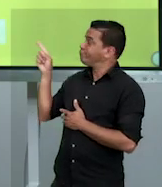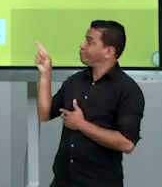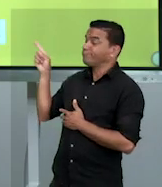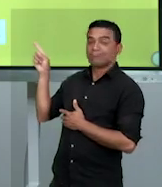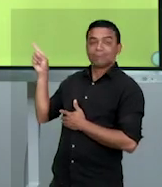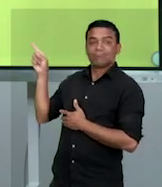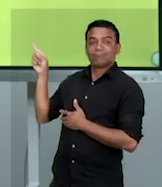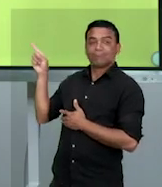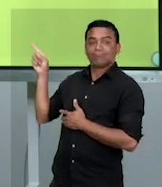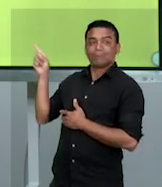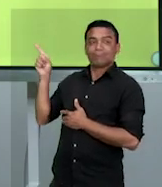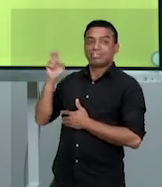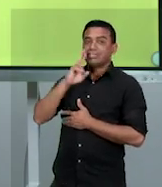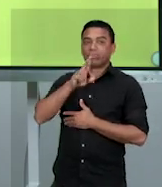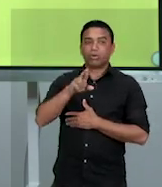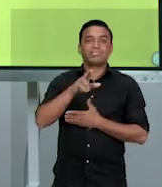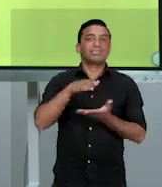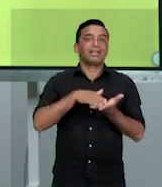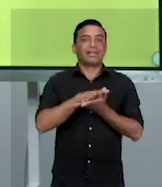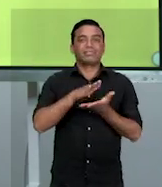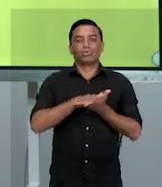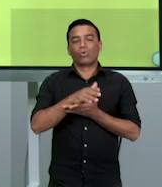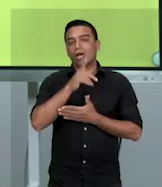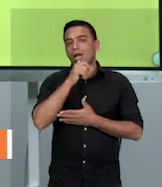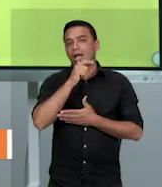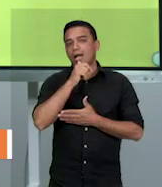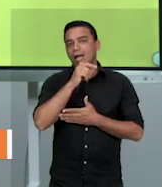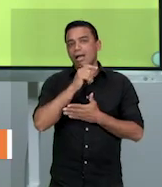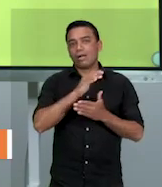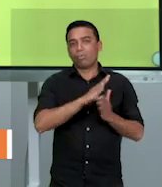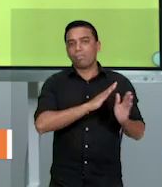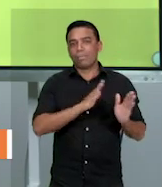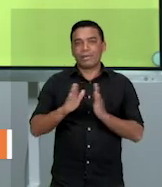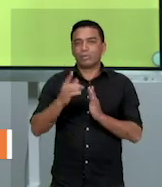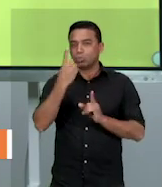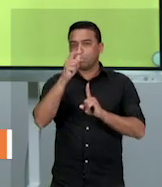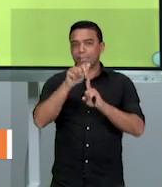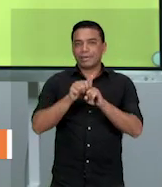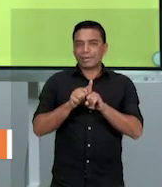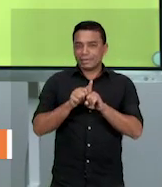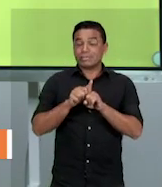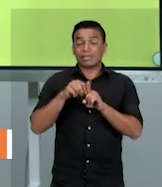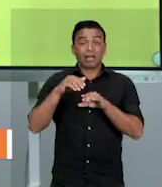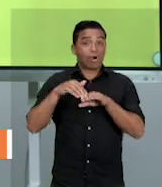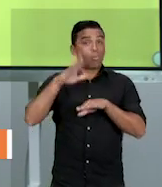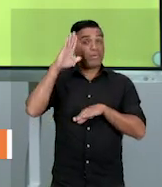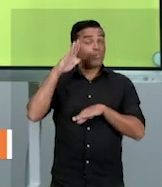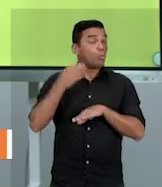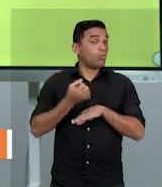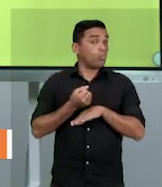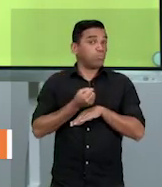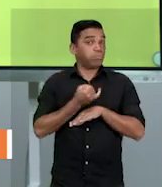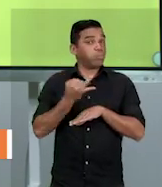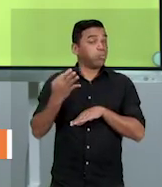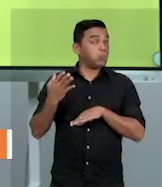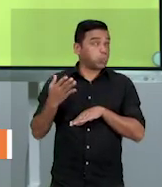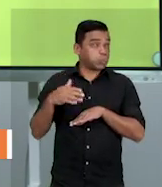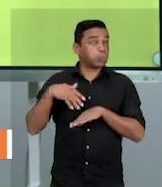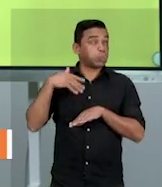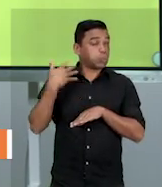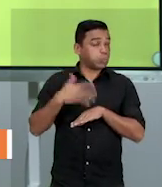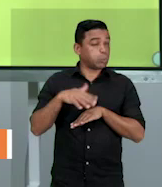que foi, né, com a água durante um mês, hein? Um mês aumentou muito esse consumo aí, que